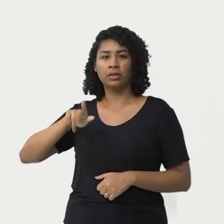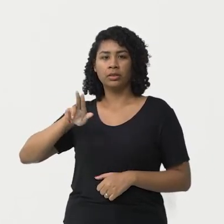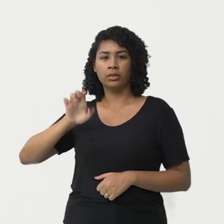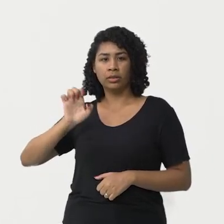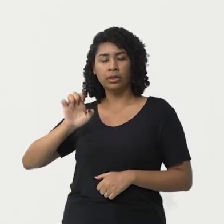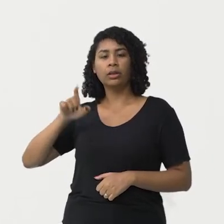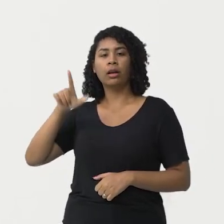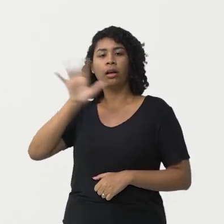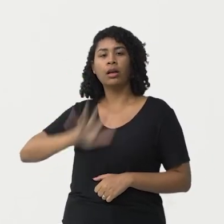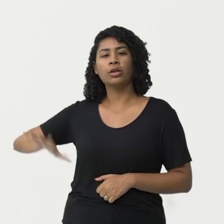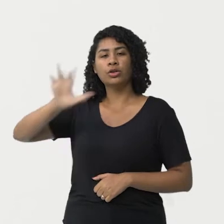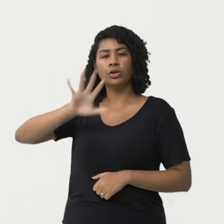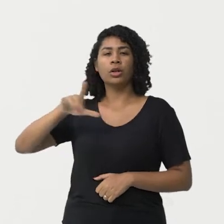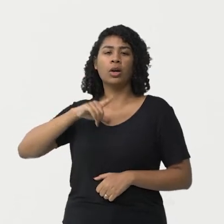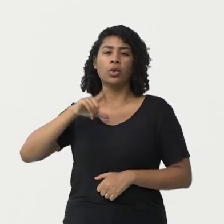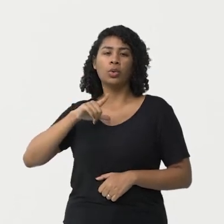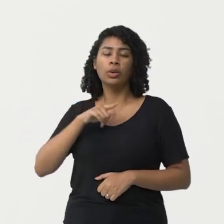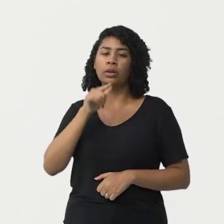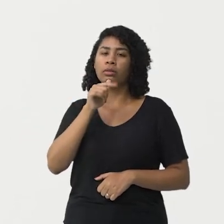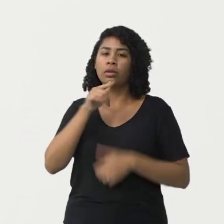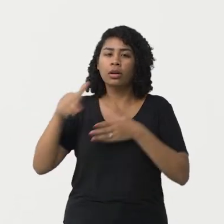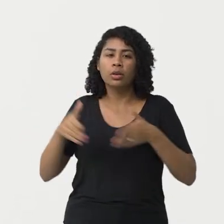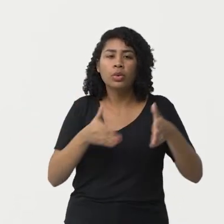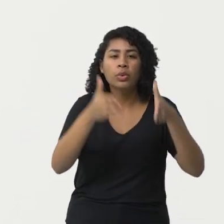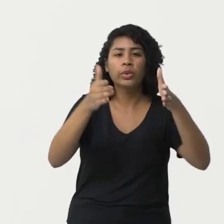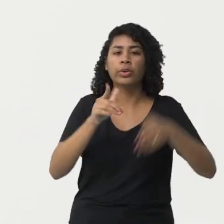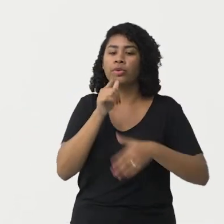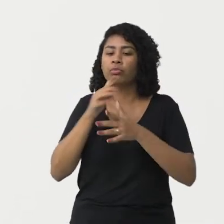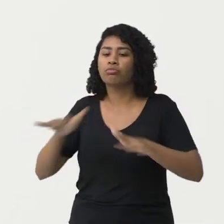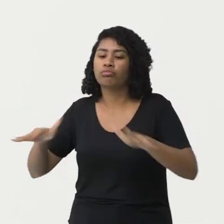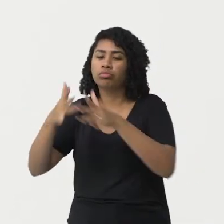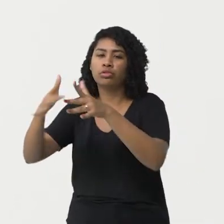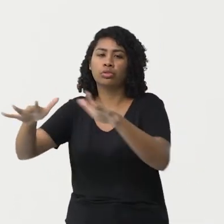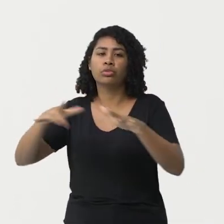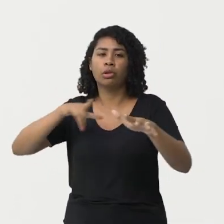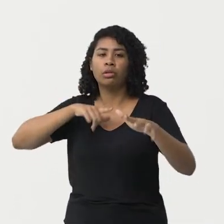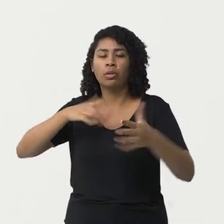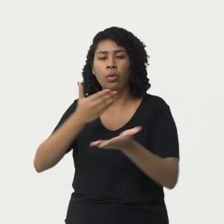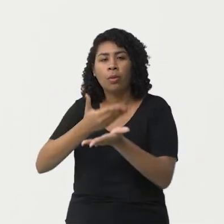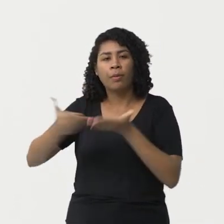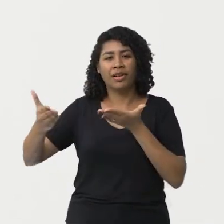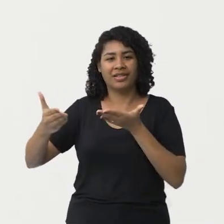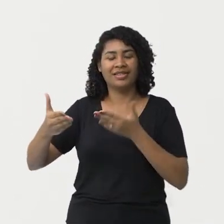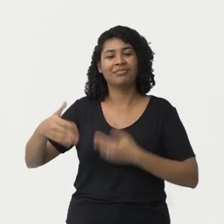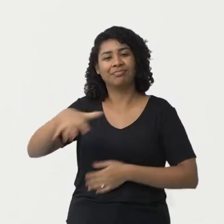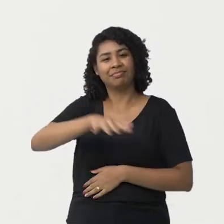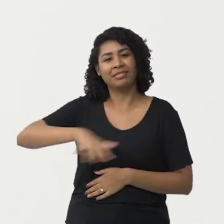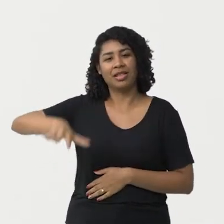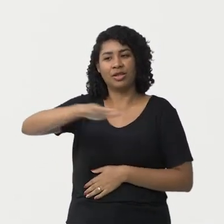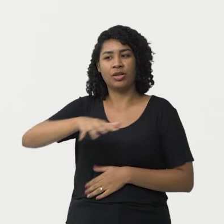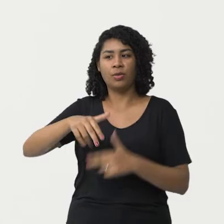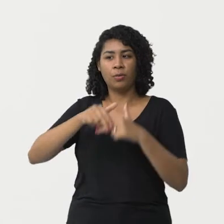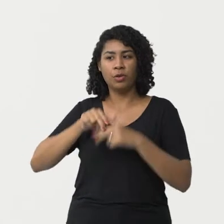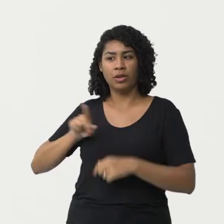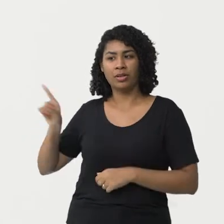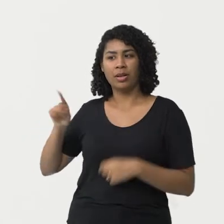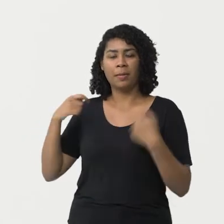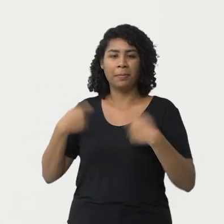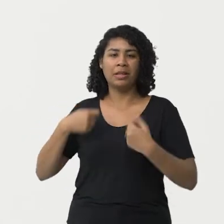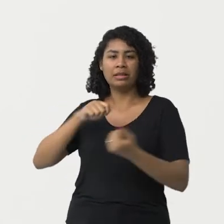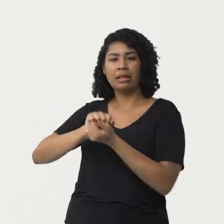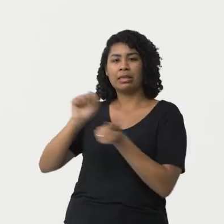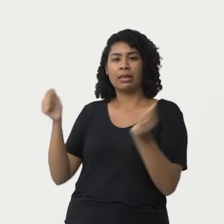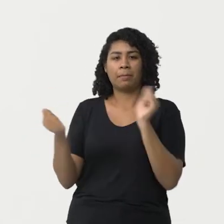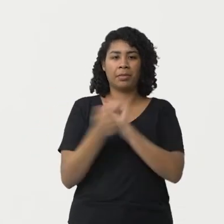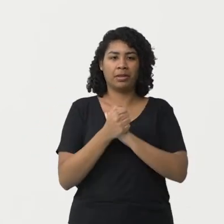onde há o encontro das águas dos rios com o mar. Então, essas Essas plantas precisam ser